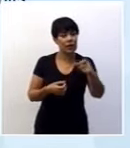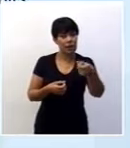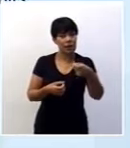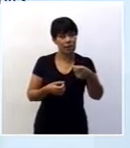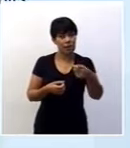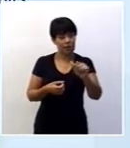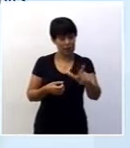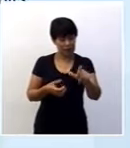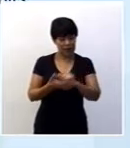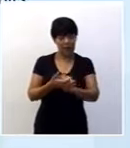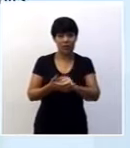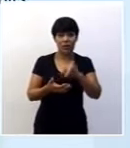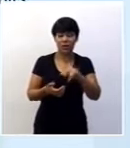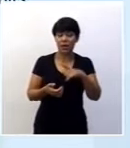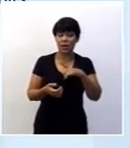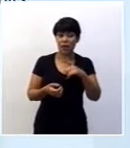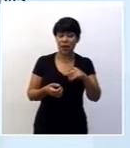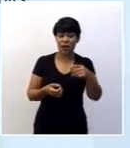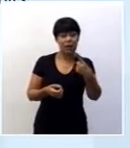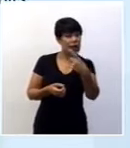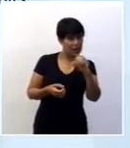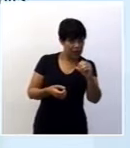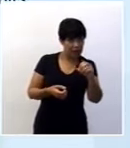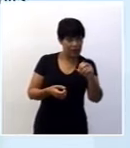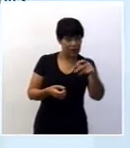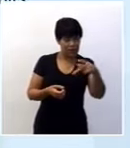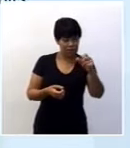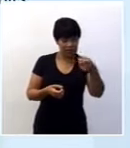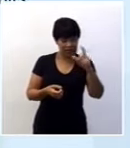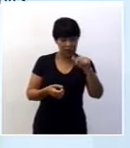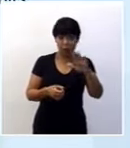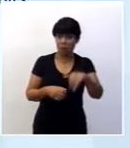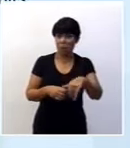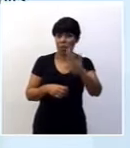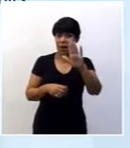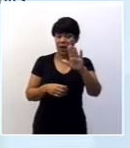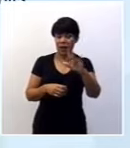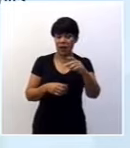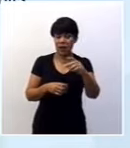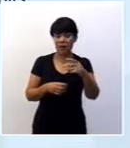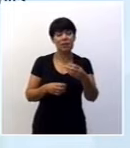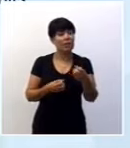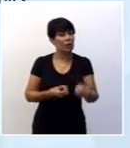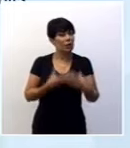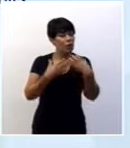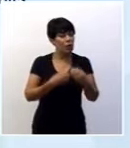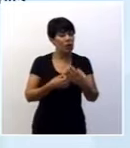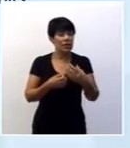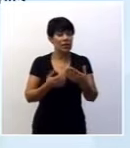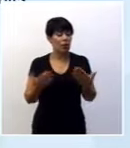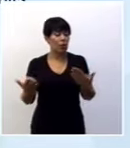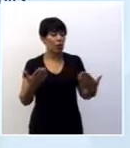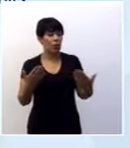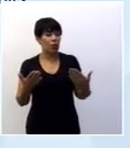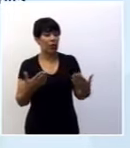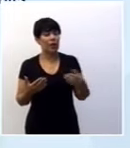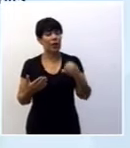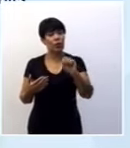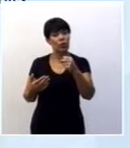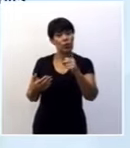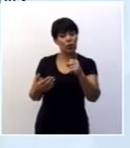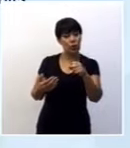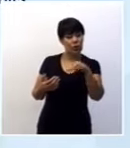10 pixels, eu vou ter mais informação, mais valores lá que vão ficar registrados, né, do que, por exemplo, uma imagem de 8 bits,